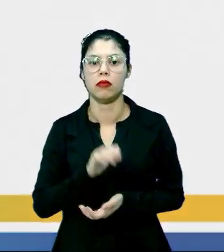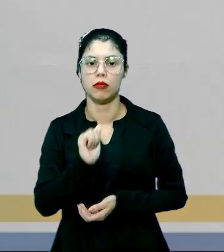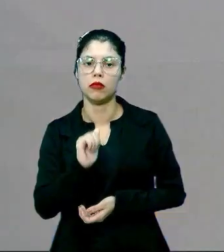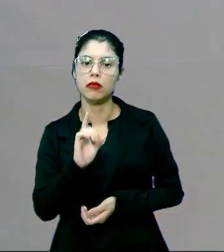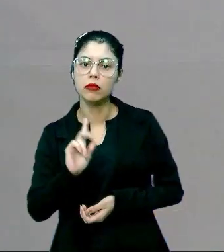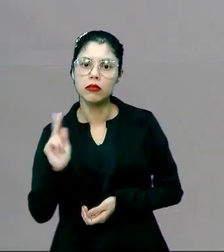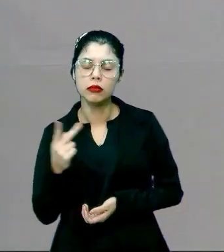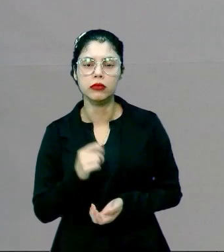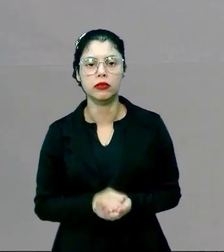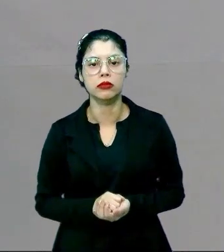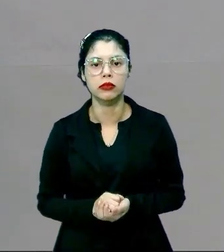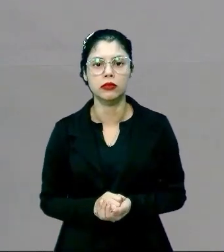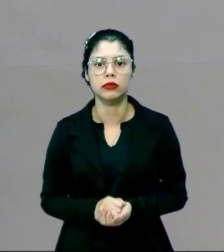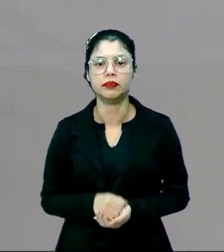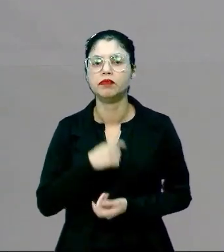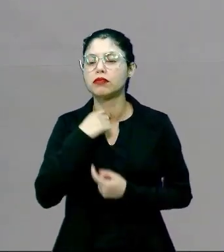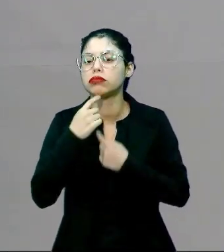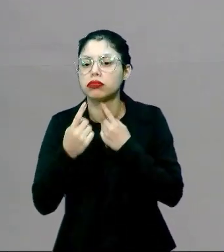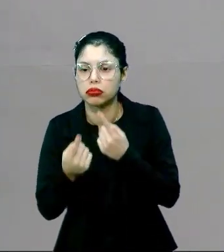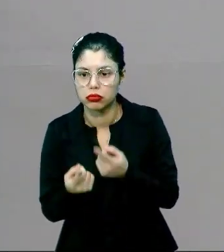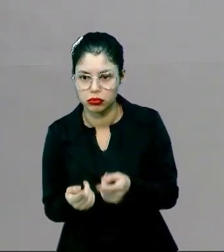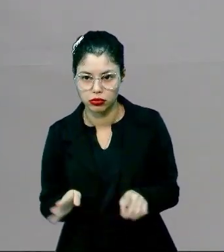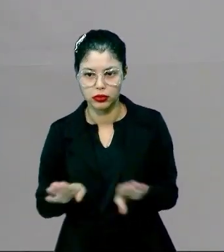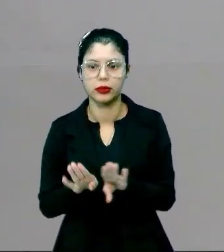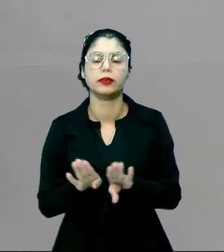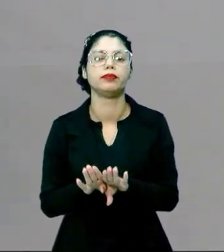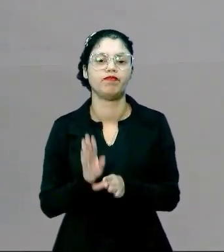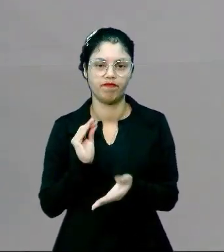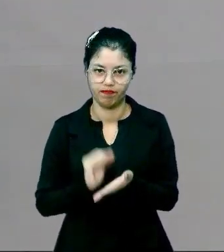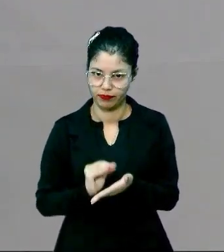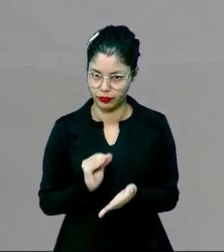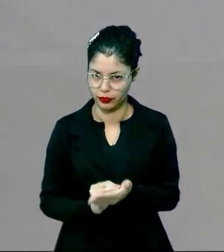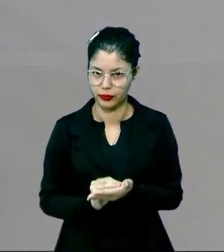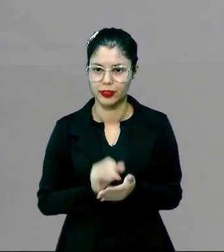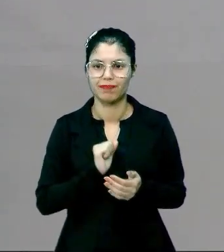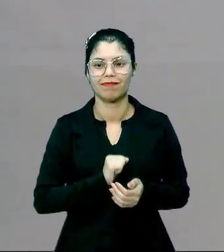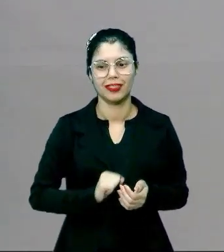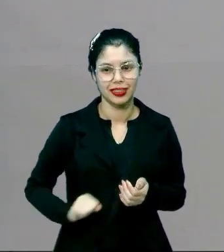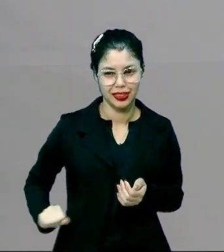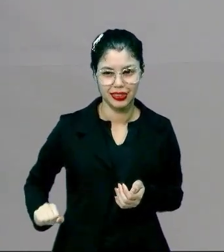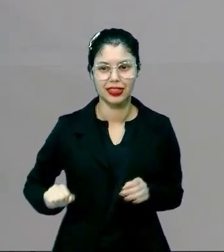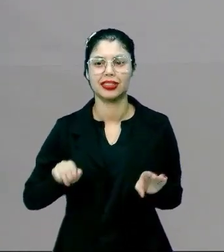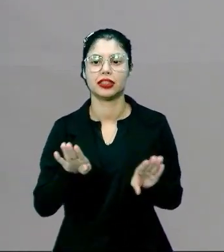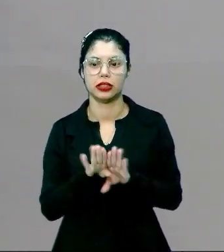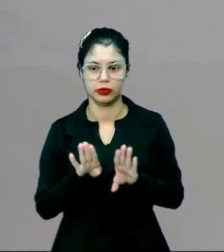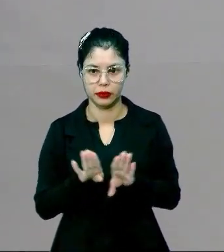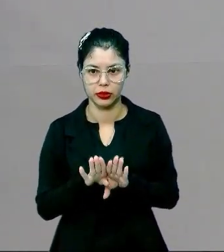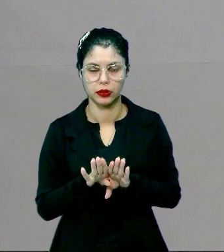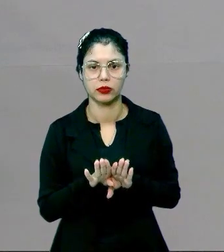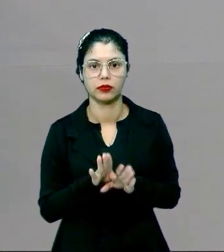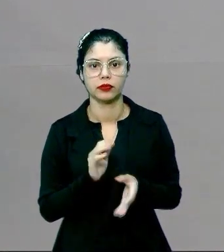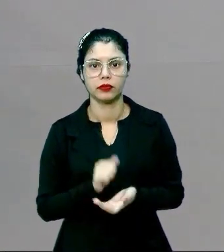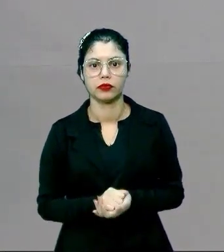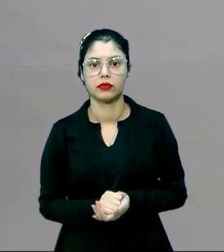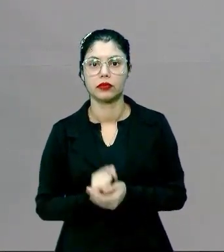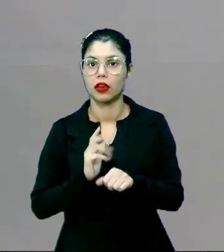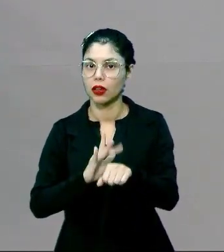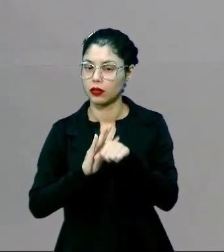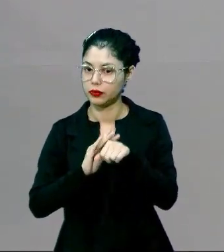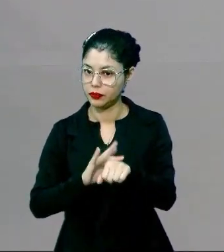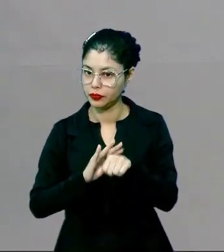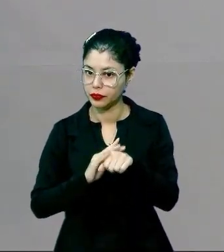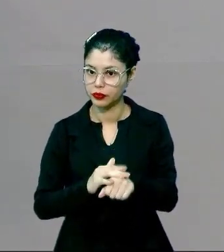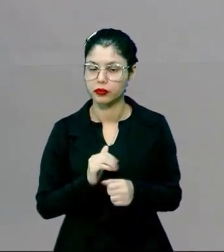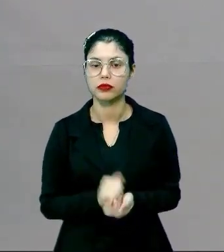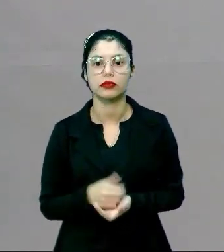ADH. Vômito pode causar desidratação, diarreia pode causar desidratação,